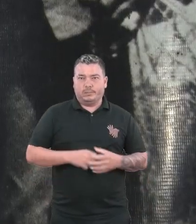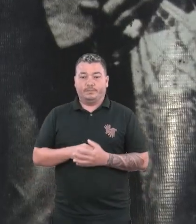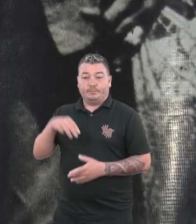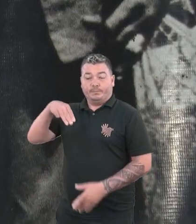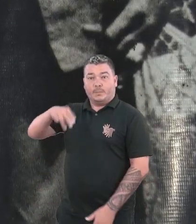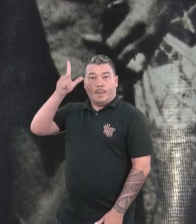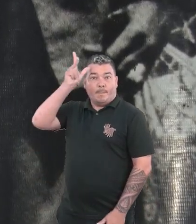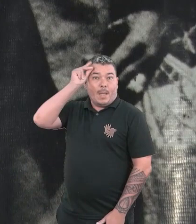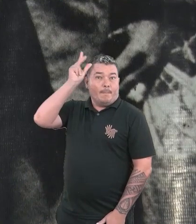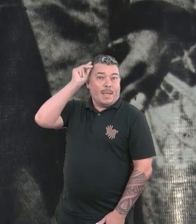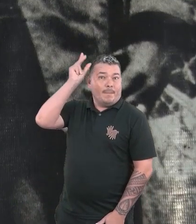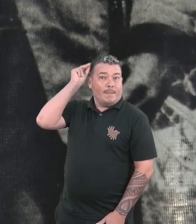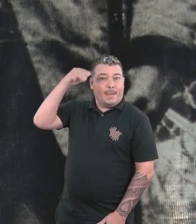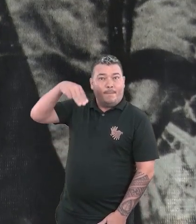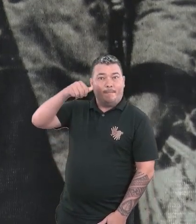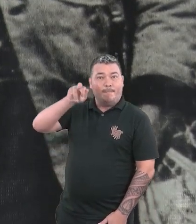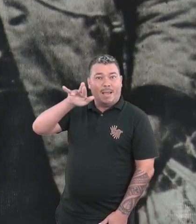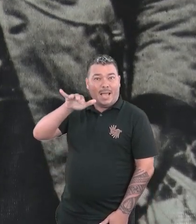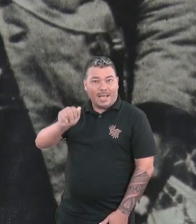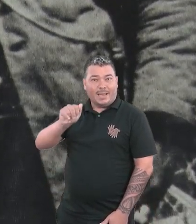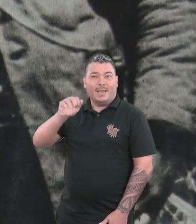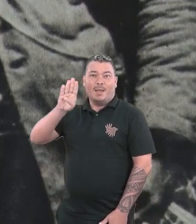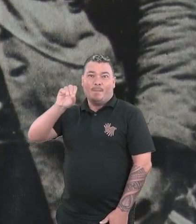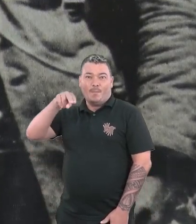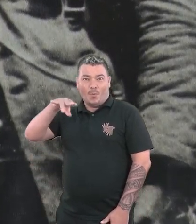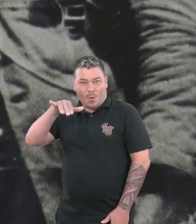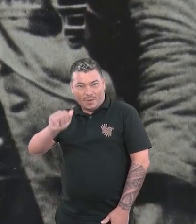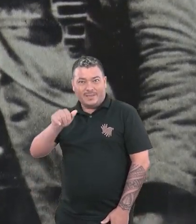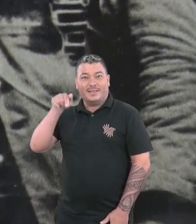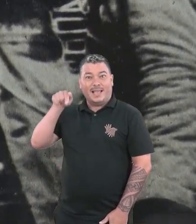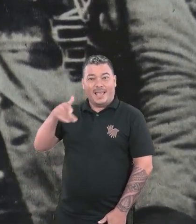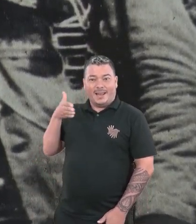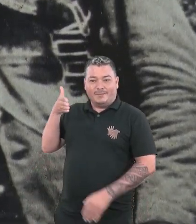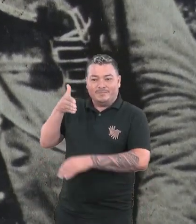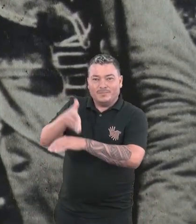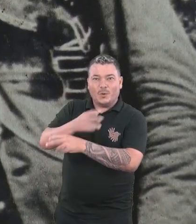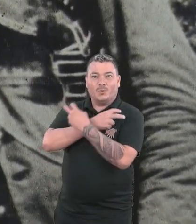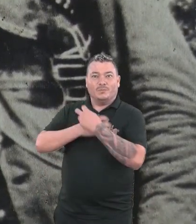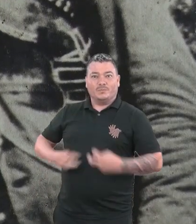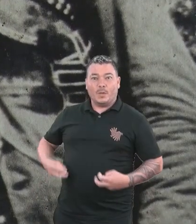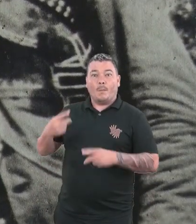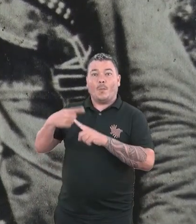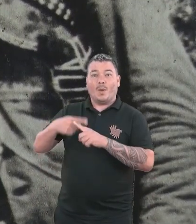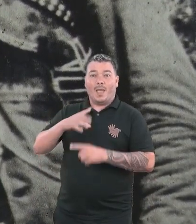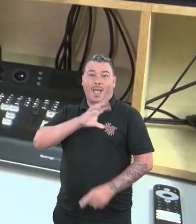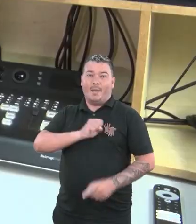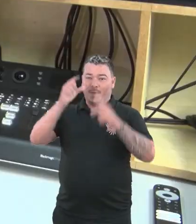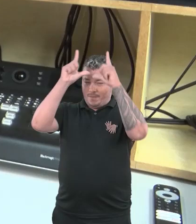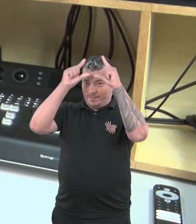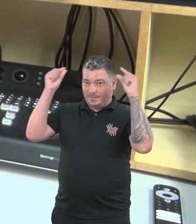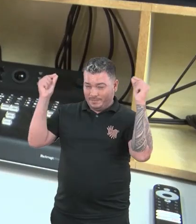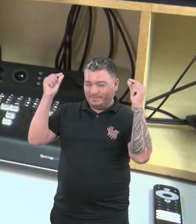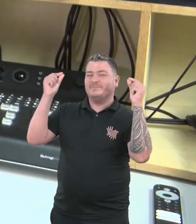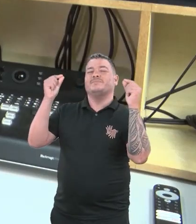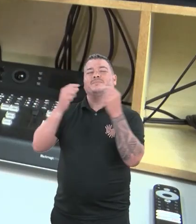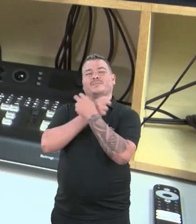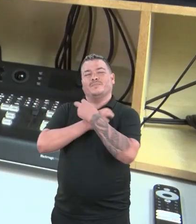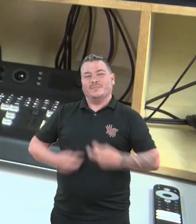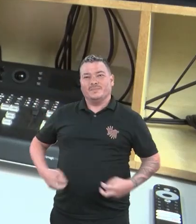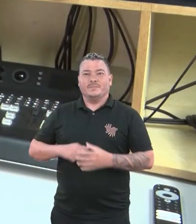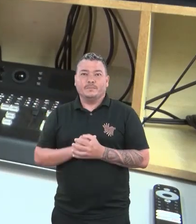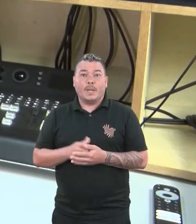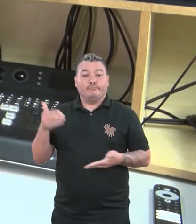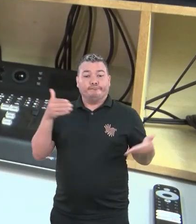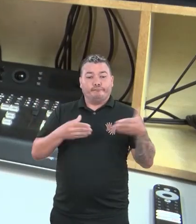Maria Bonita, ela entrou por paixão a Lampião e ela teve um caráter transgressor. As aventuras de